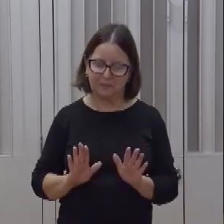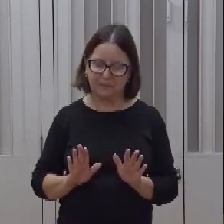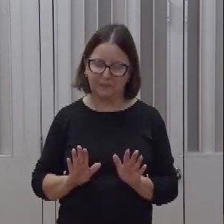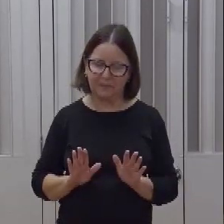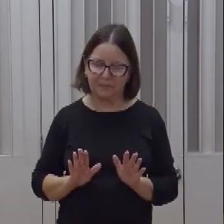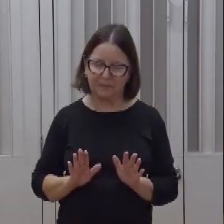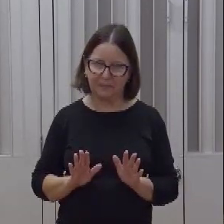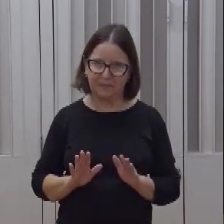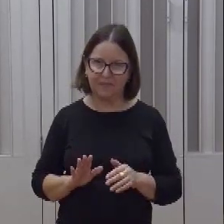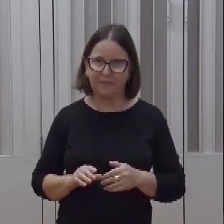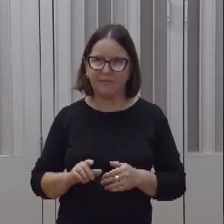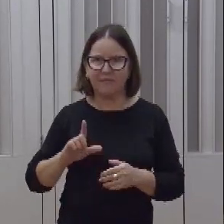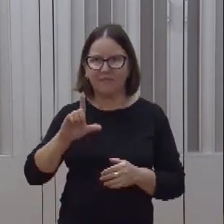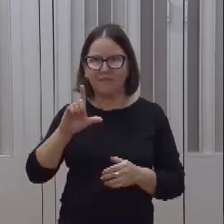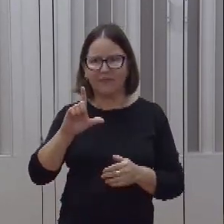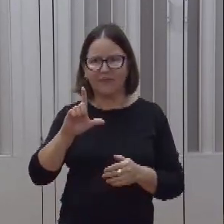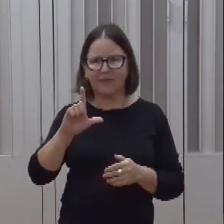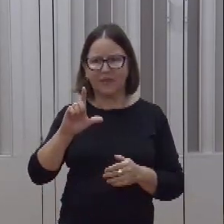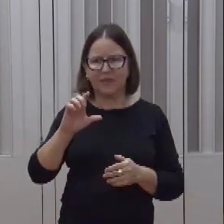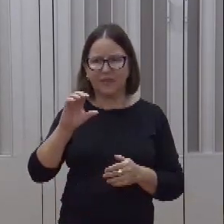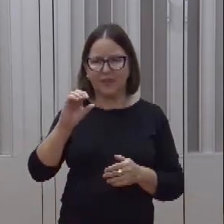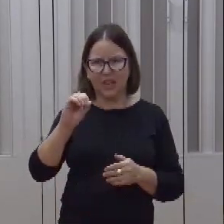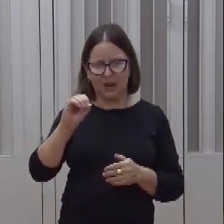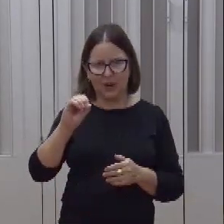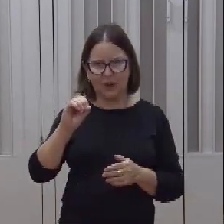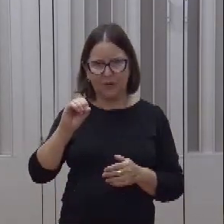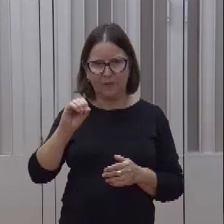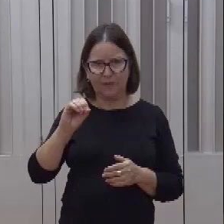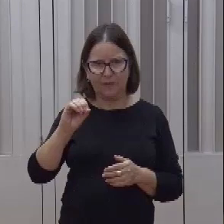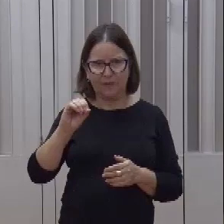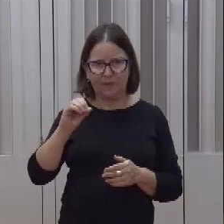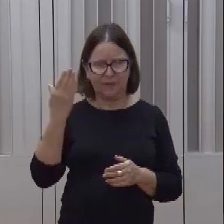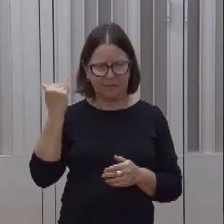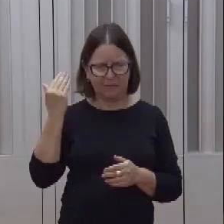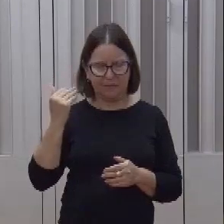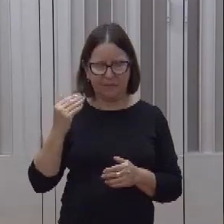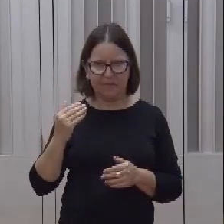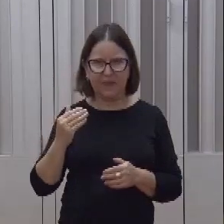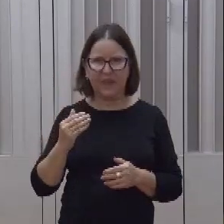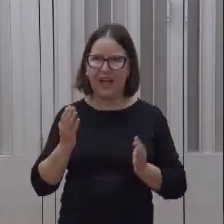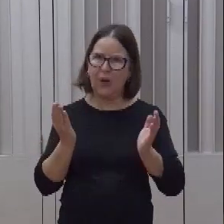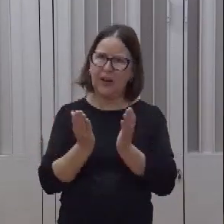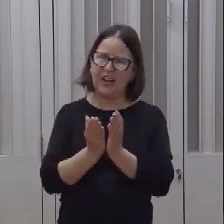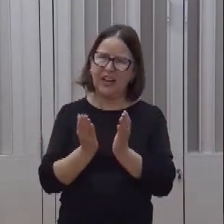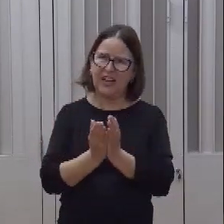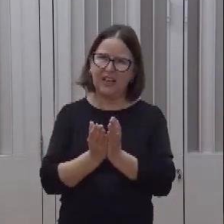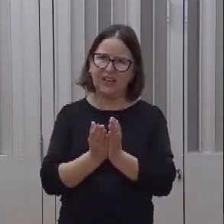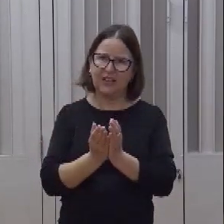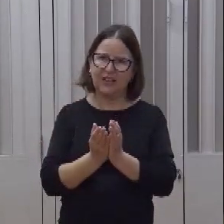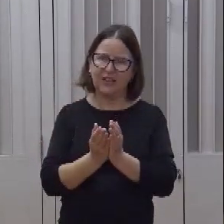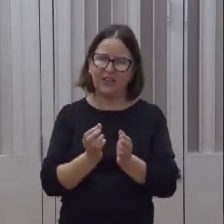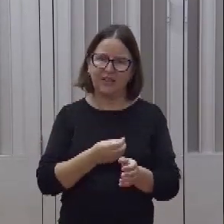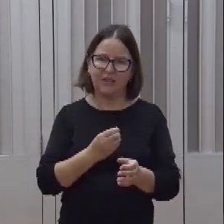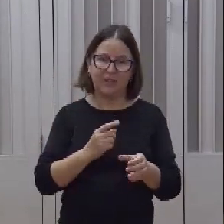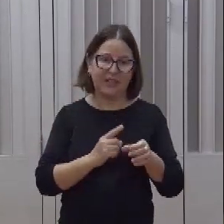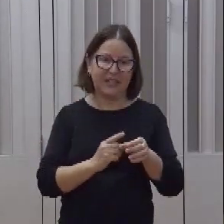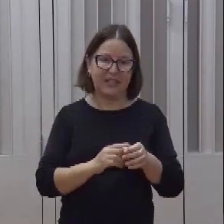Ló. Ló era um crente que viveu em Sodoma.